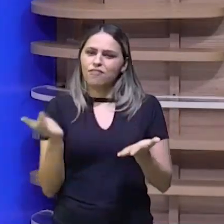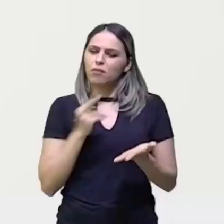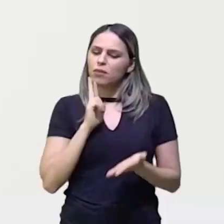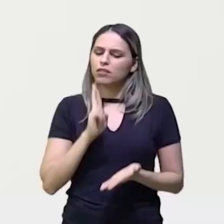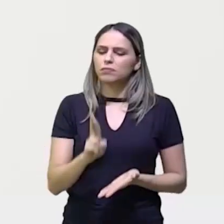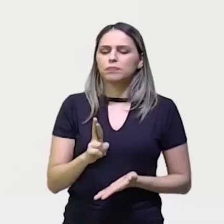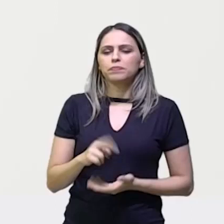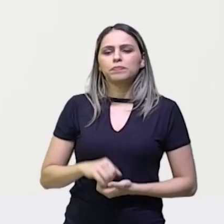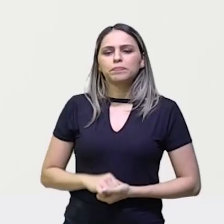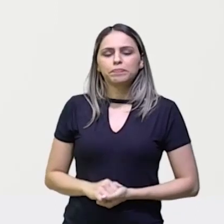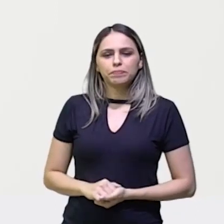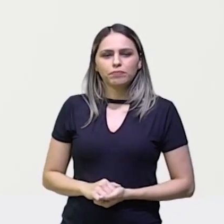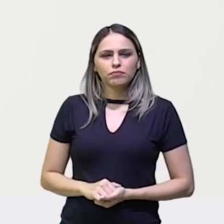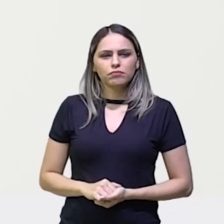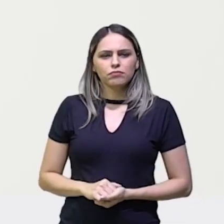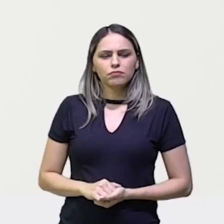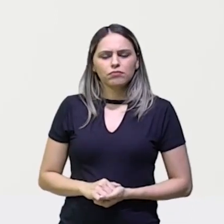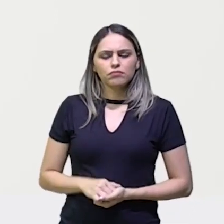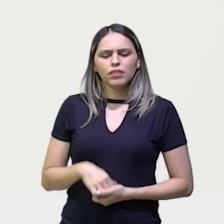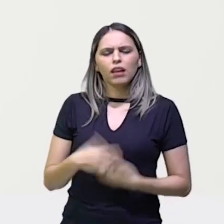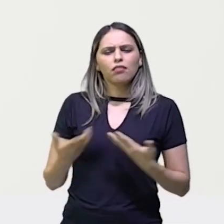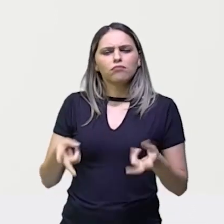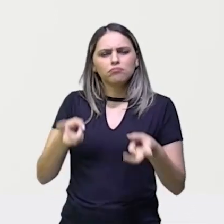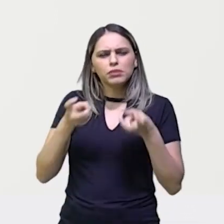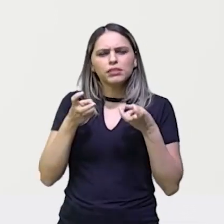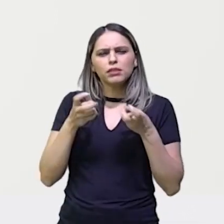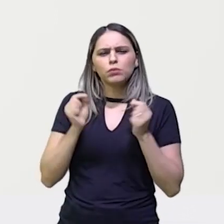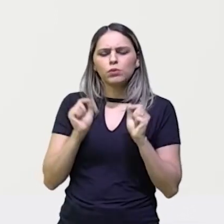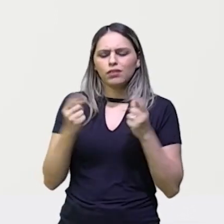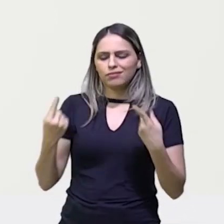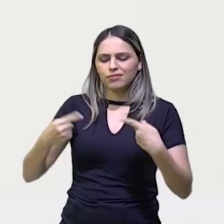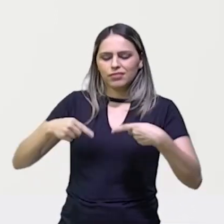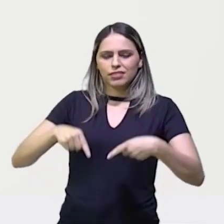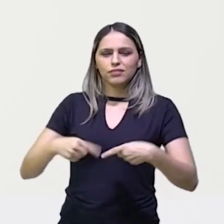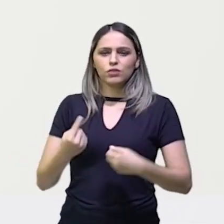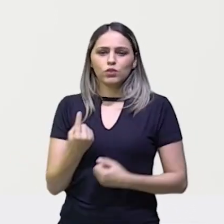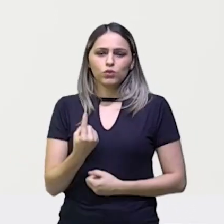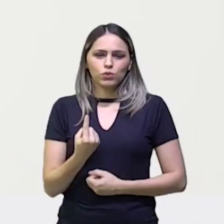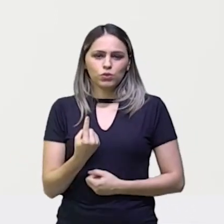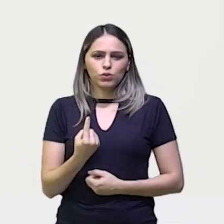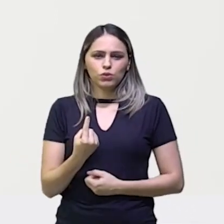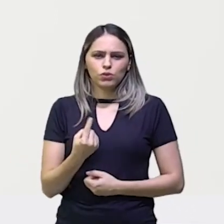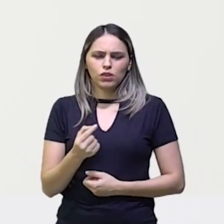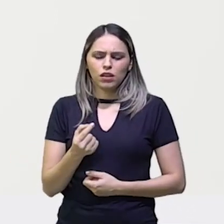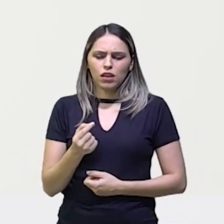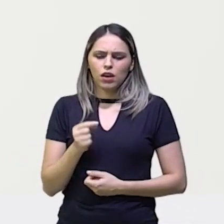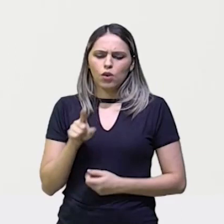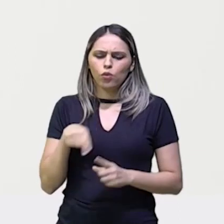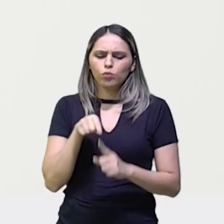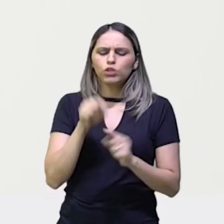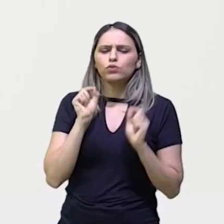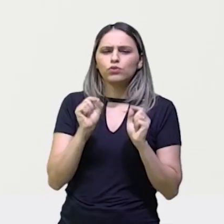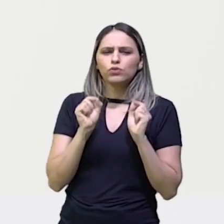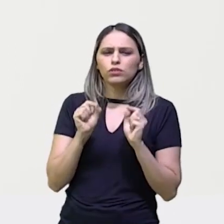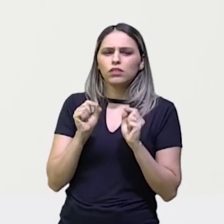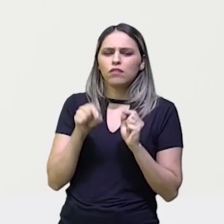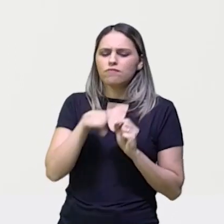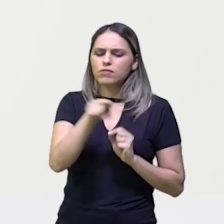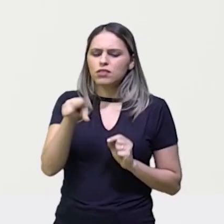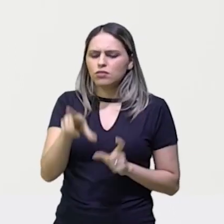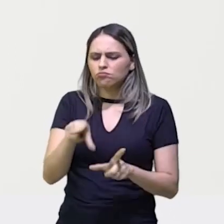lá? Olha só, crianças. No desafio número 1, o que que ele queria? Escolha